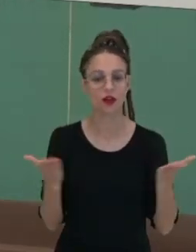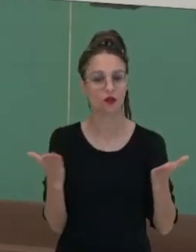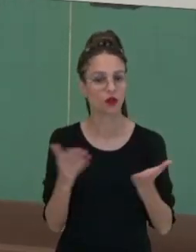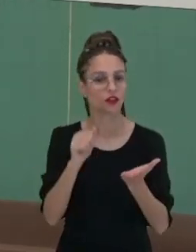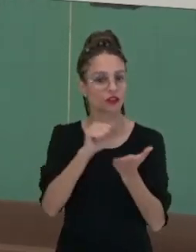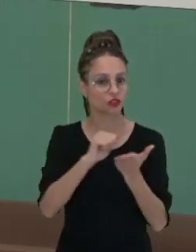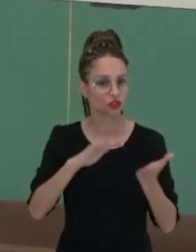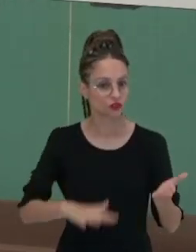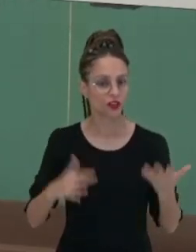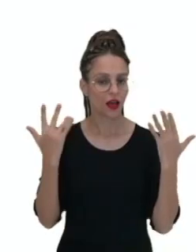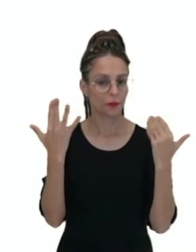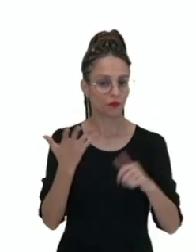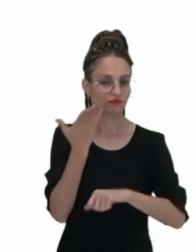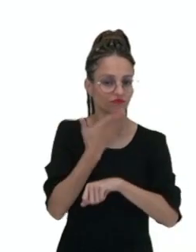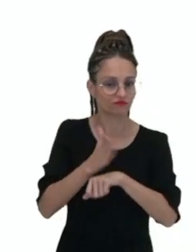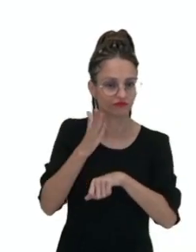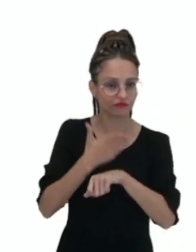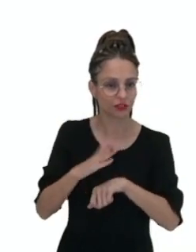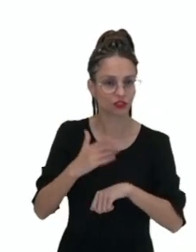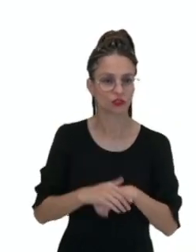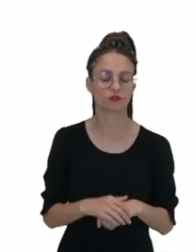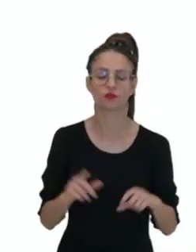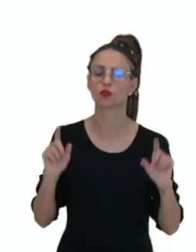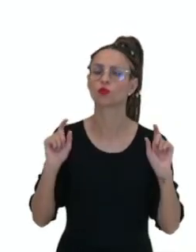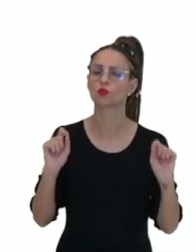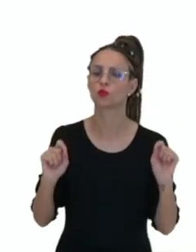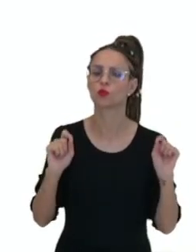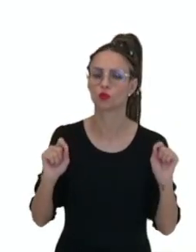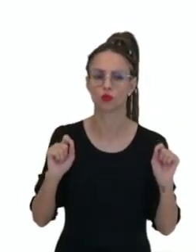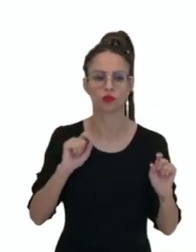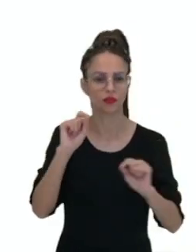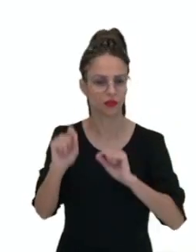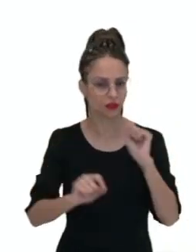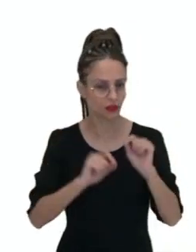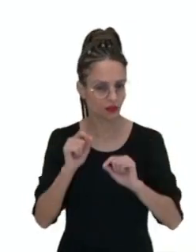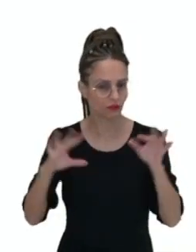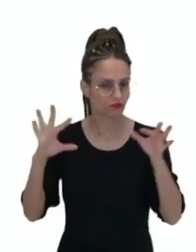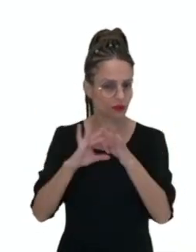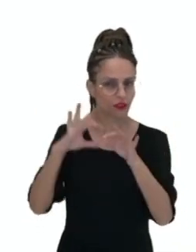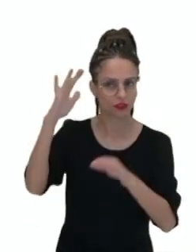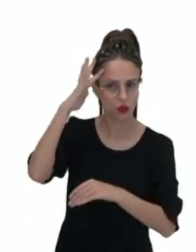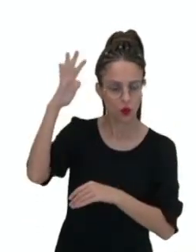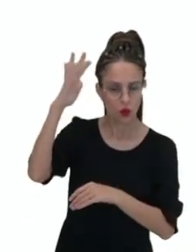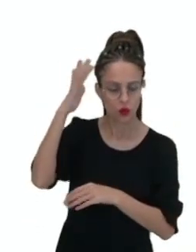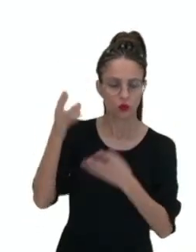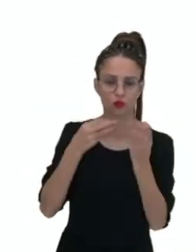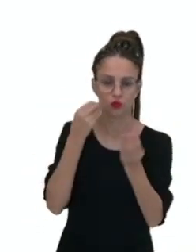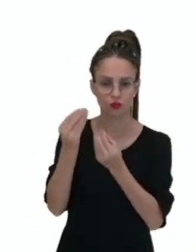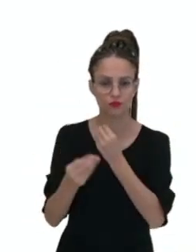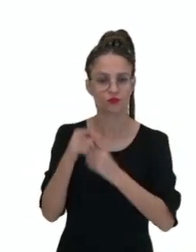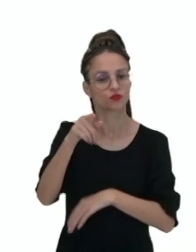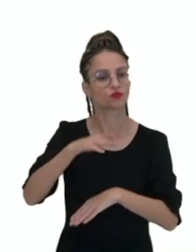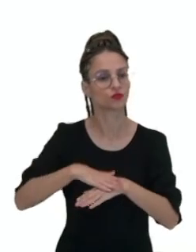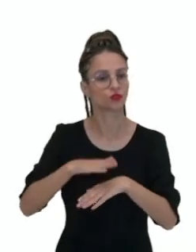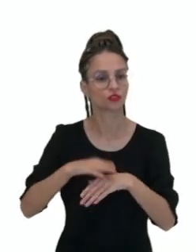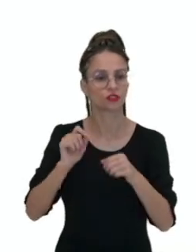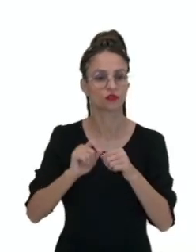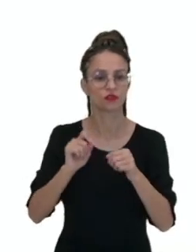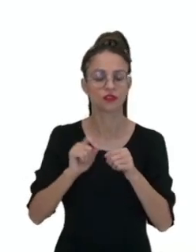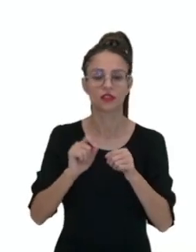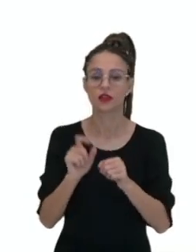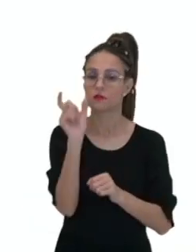à atividade mão na massa. Então, o que tem esse embasamento teórico todo? Para você fazer um